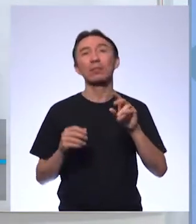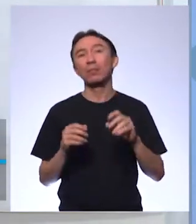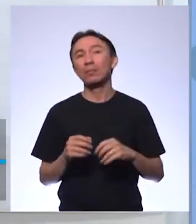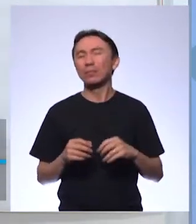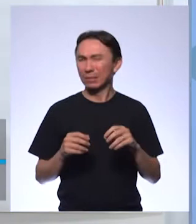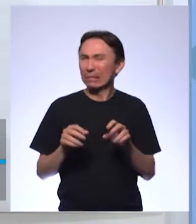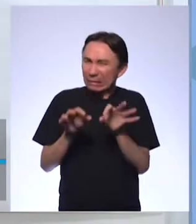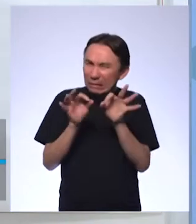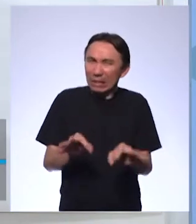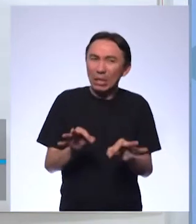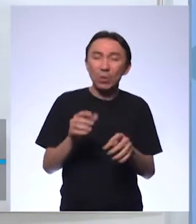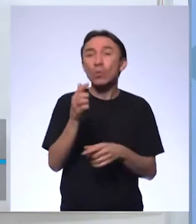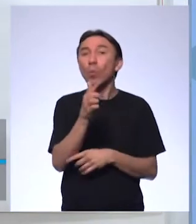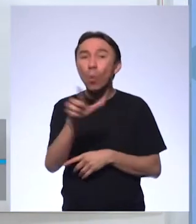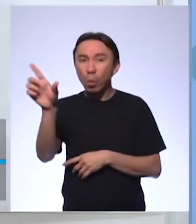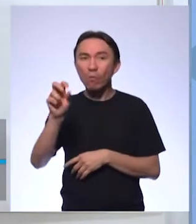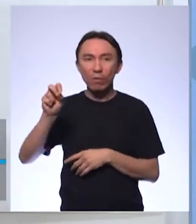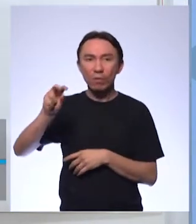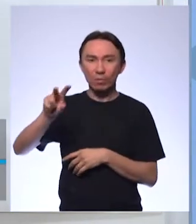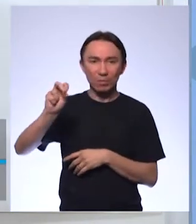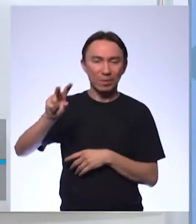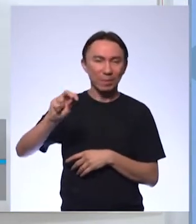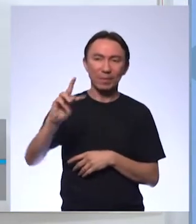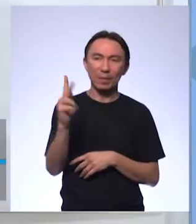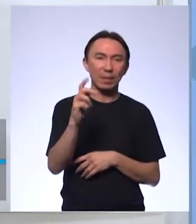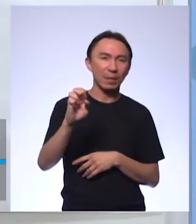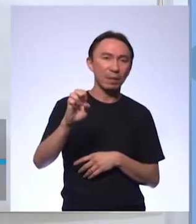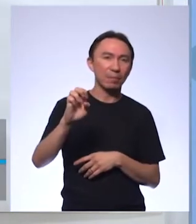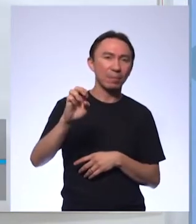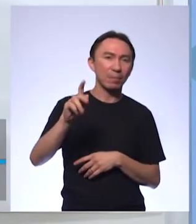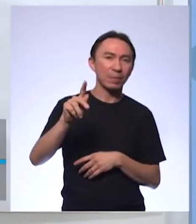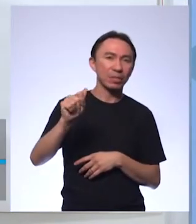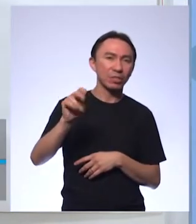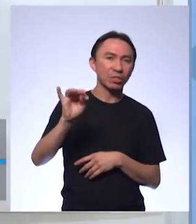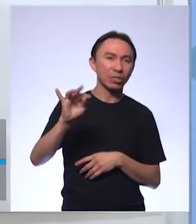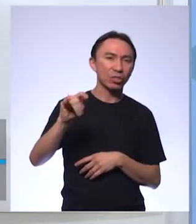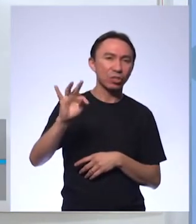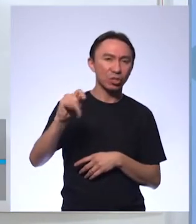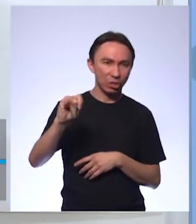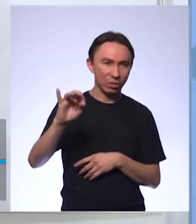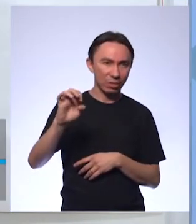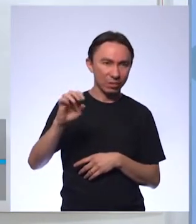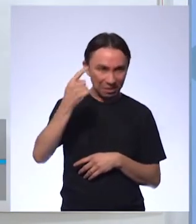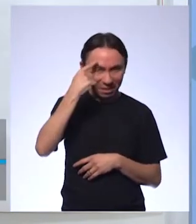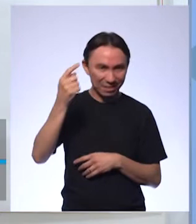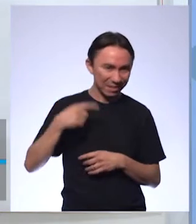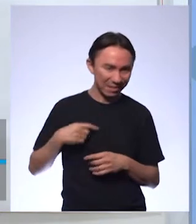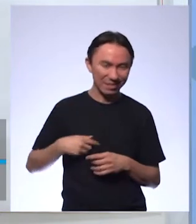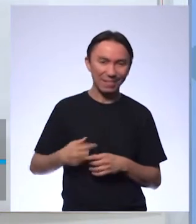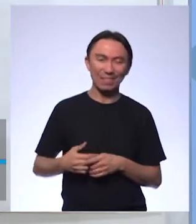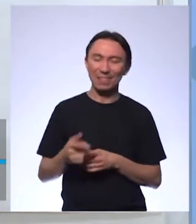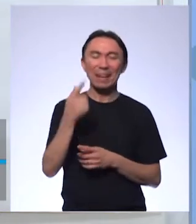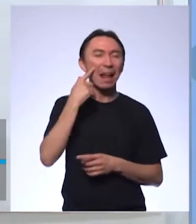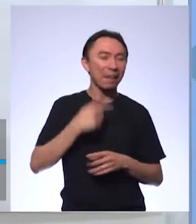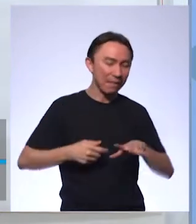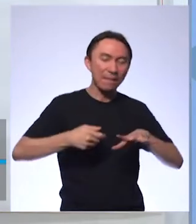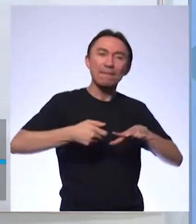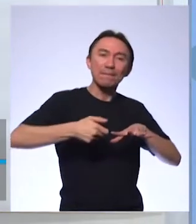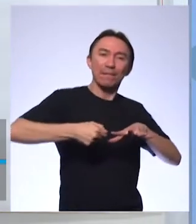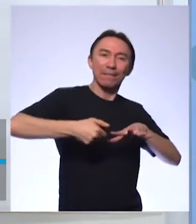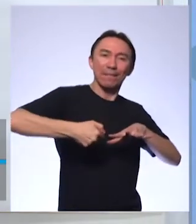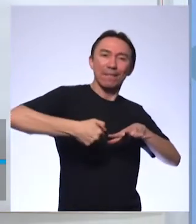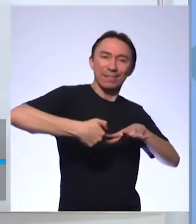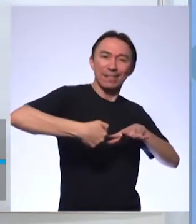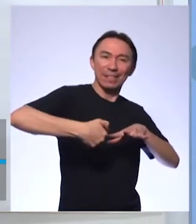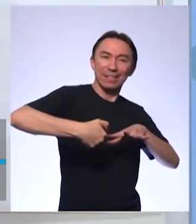tem certeza que é um outro vírus. Utilização de alicate de cutícula. Né? Por isso que é importante, eu vou na manicure, eu